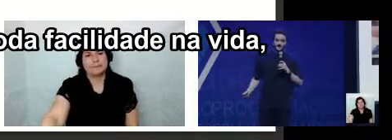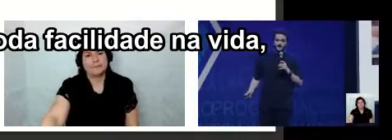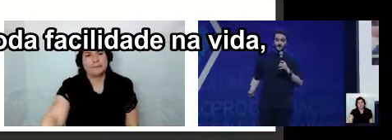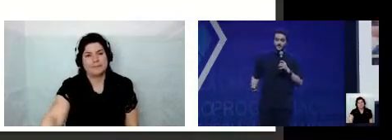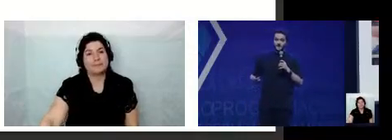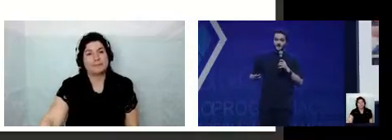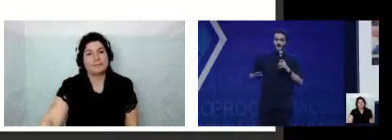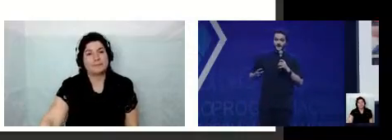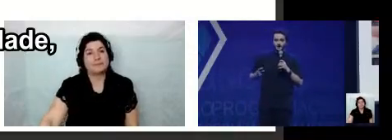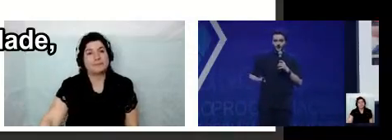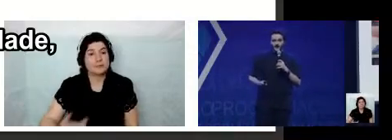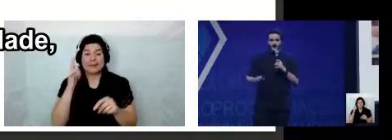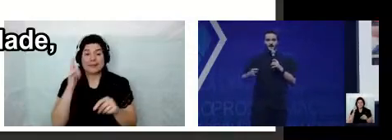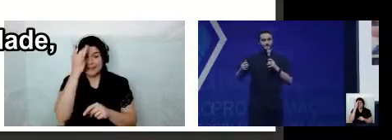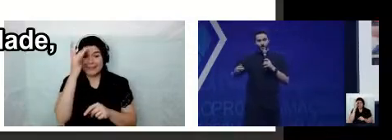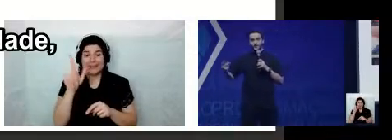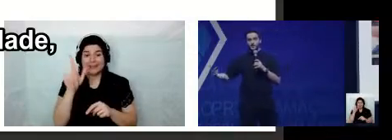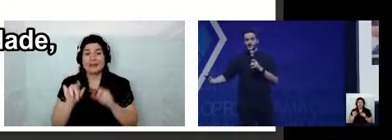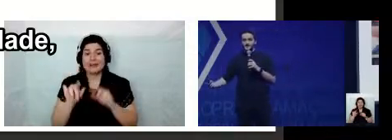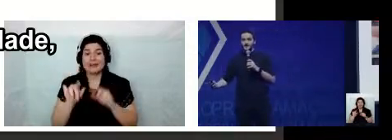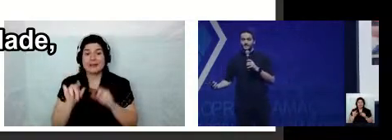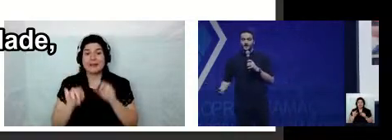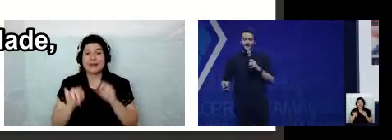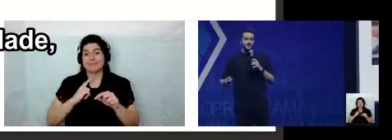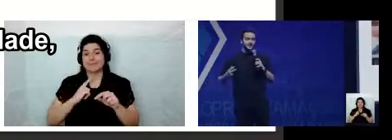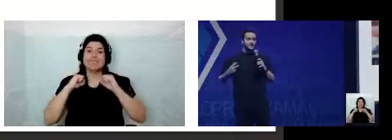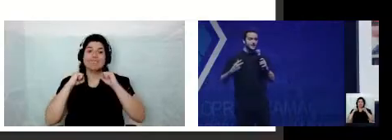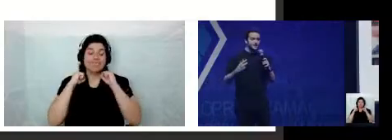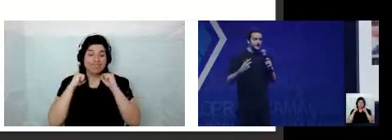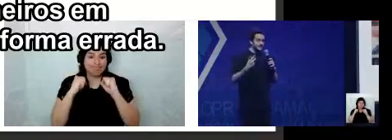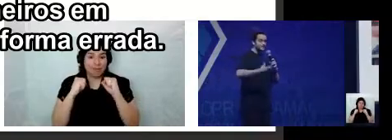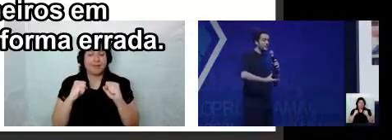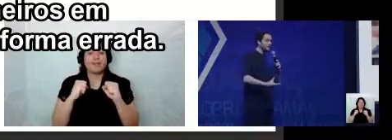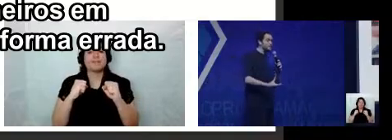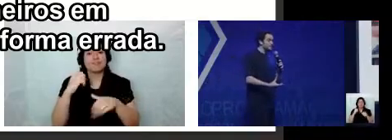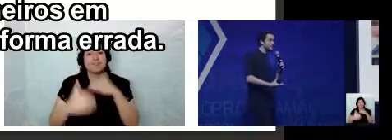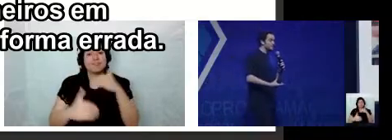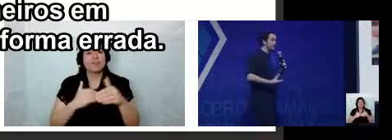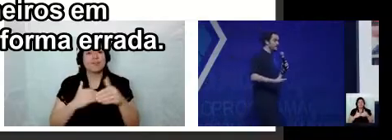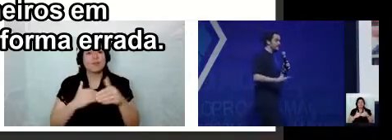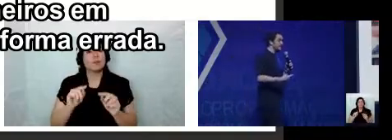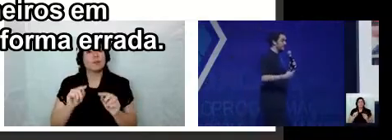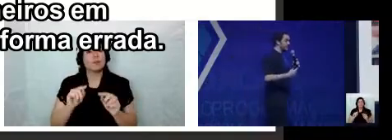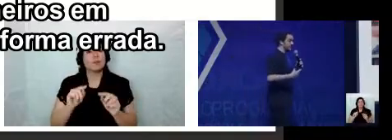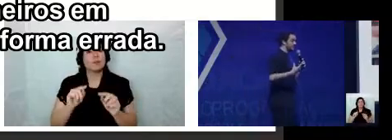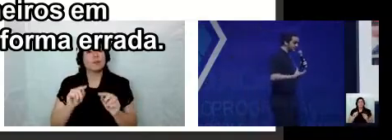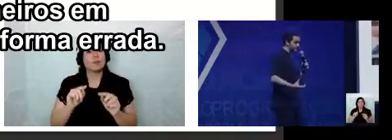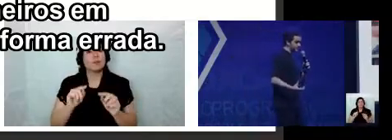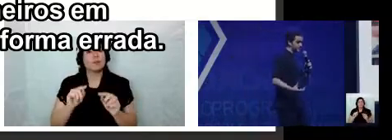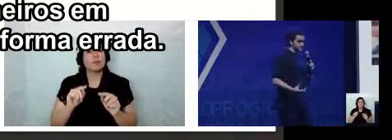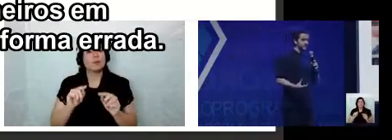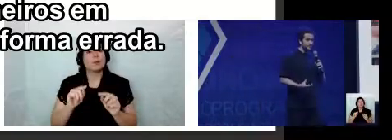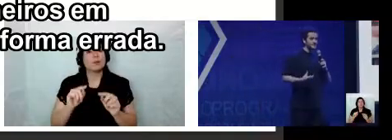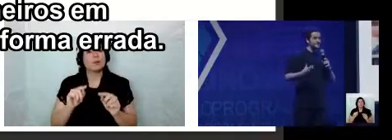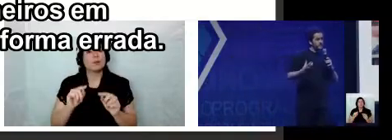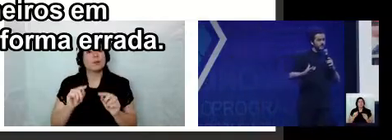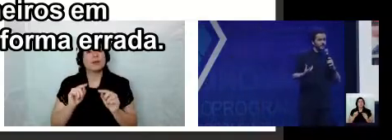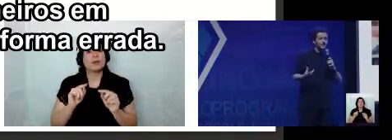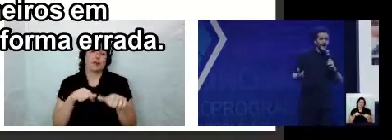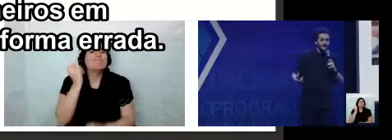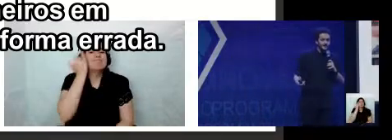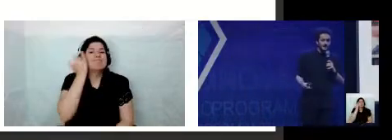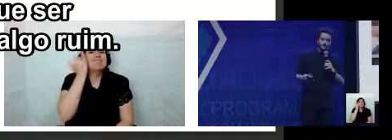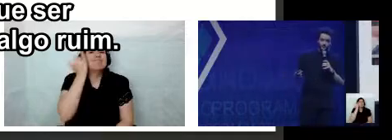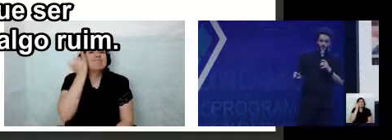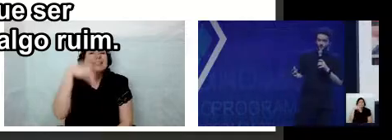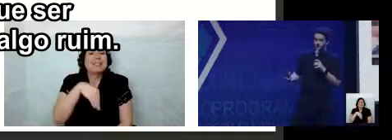facilidade na vida, gera e pode trazer, na verdade, transformar os nossos engenheiros em engenheiros preguiçosos, e não, não da